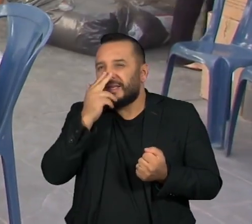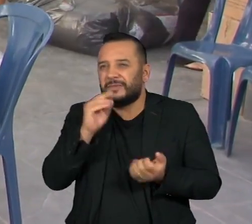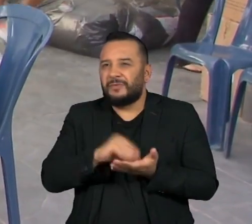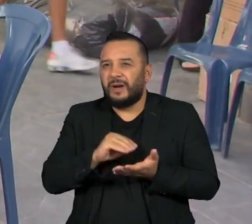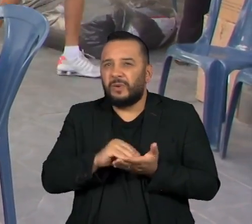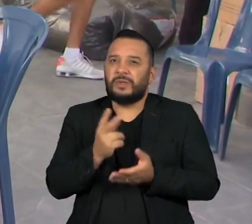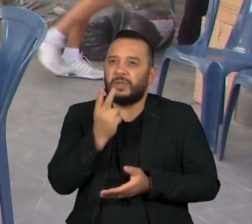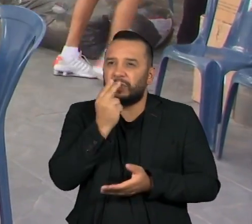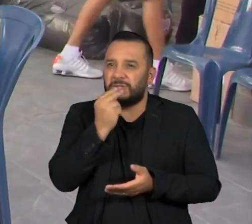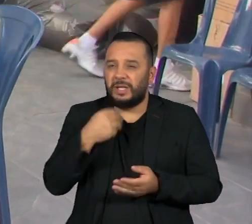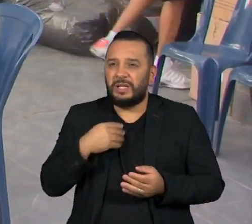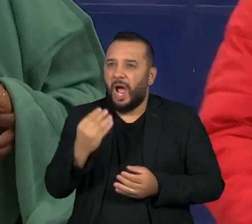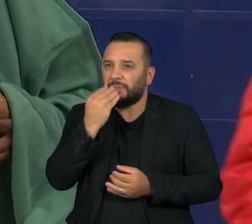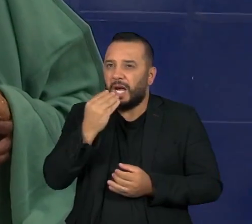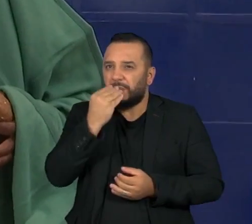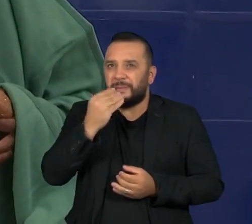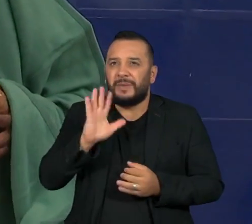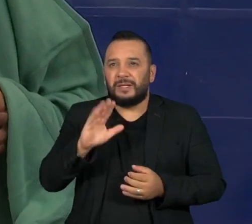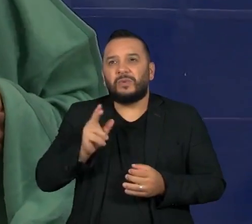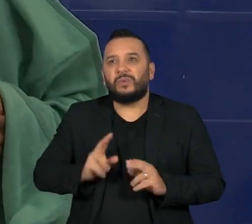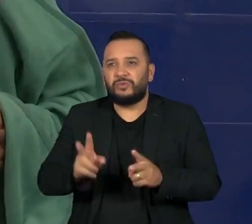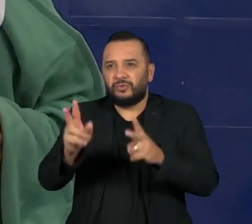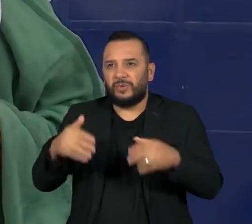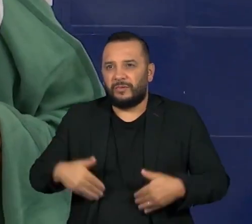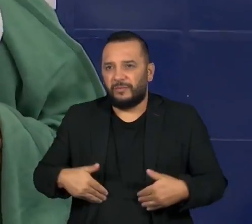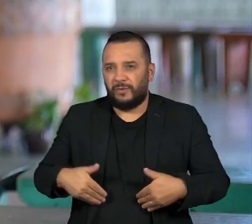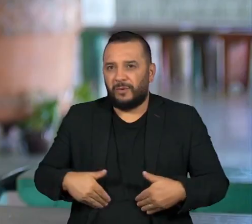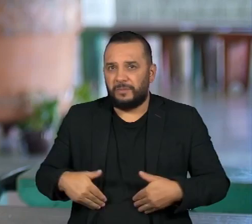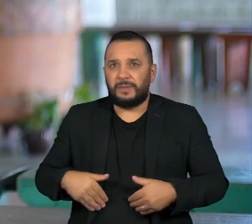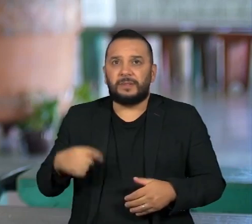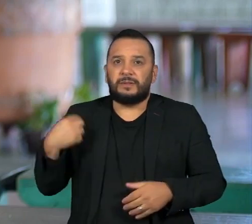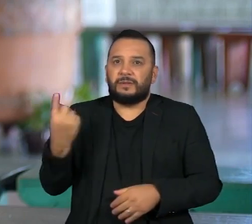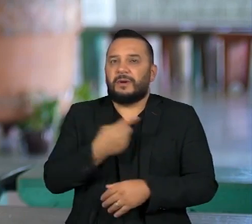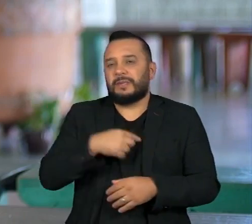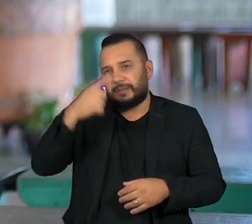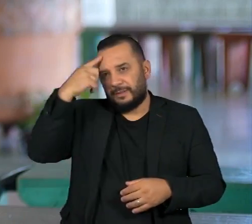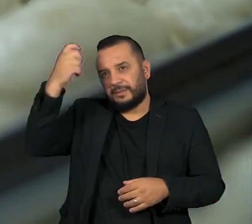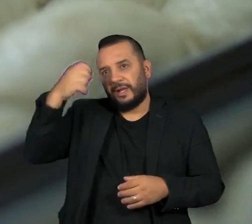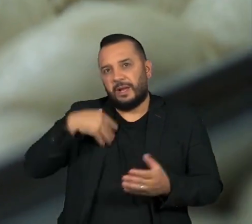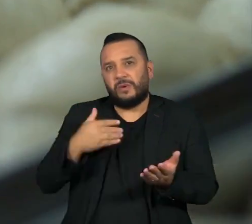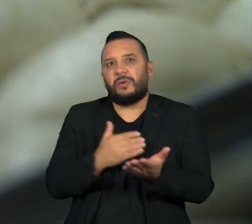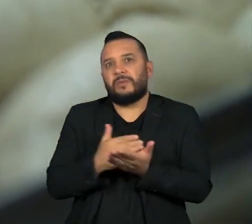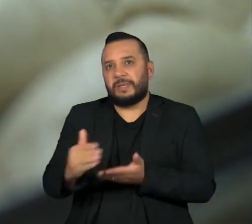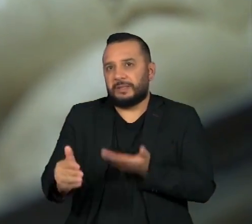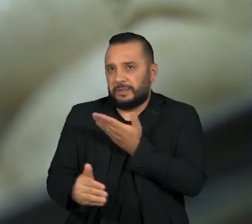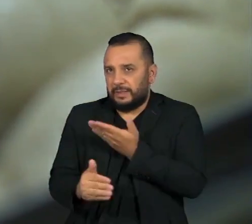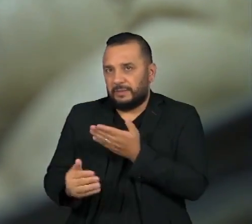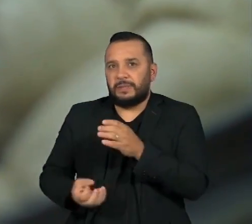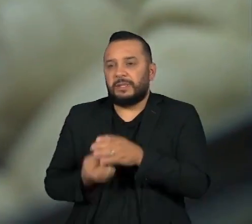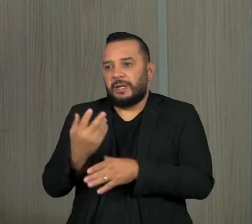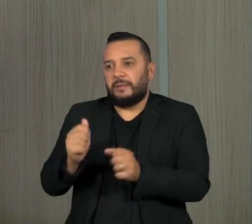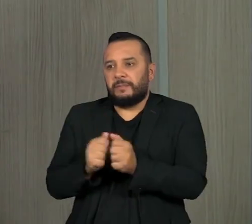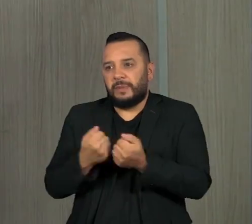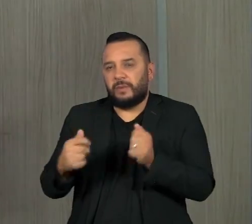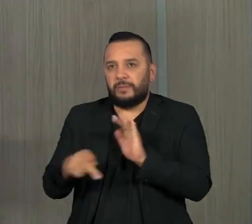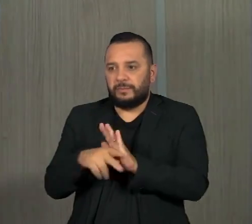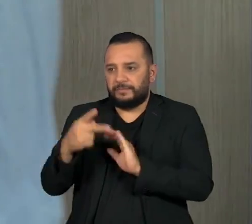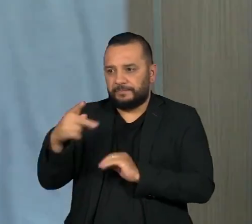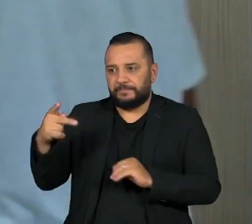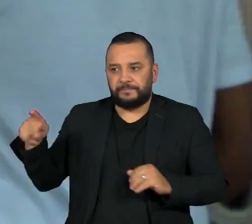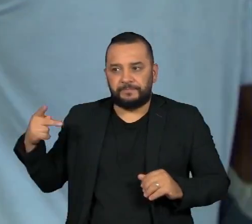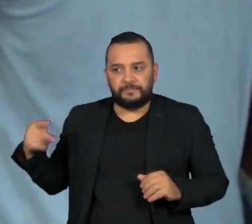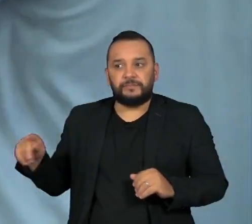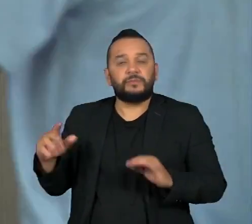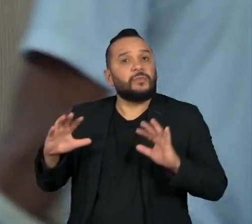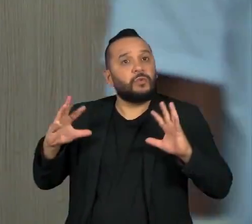pessoas comiam, mas estavam com fome. E aí foi quando a gente teve essas ideias e começamos a produzir nosso próprio pão. Tudo que nós temos